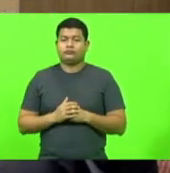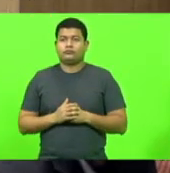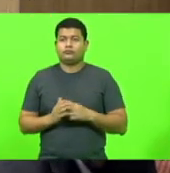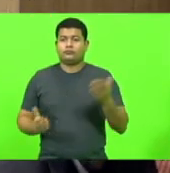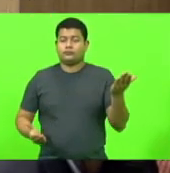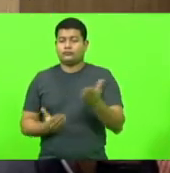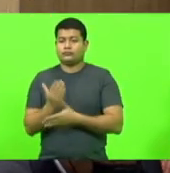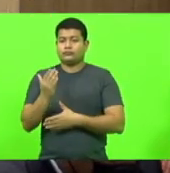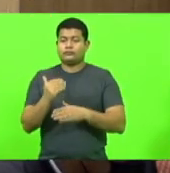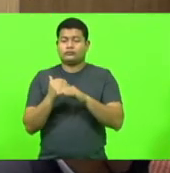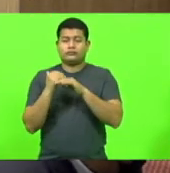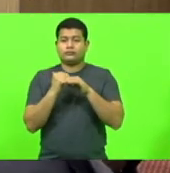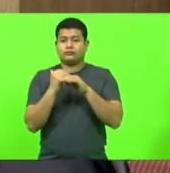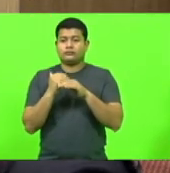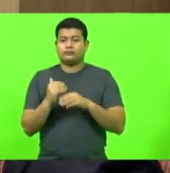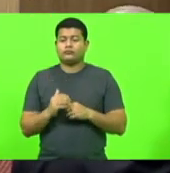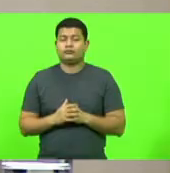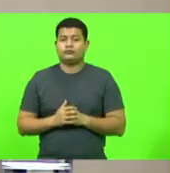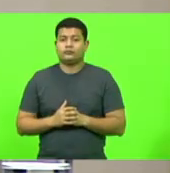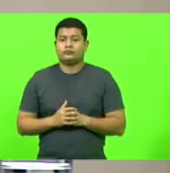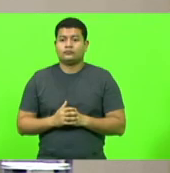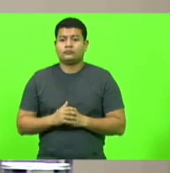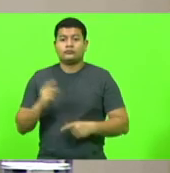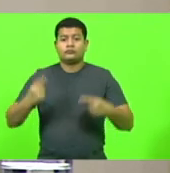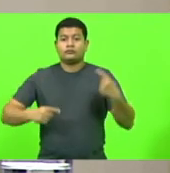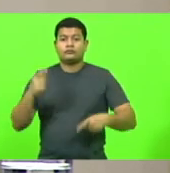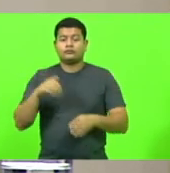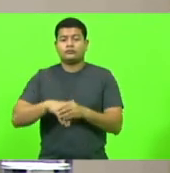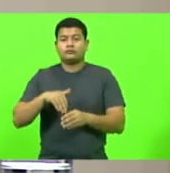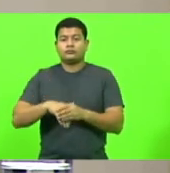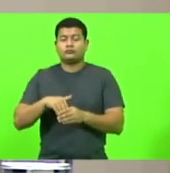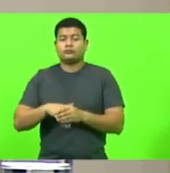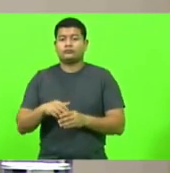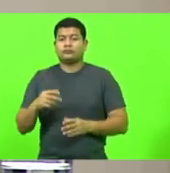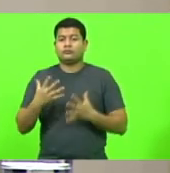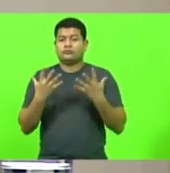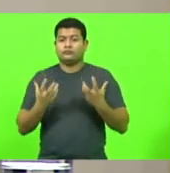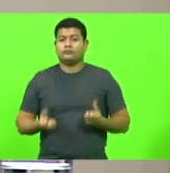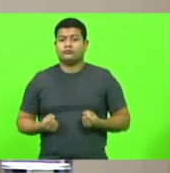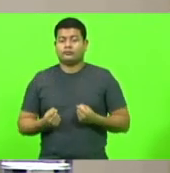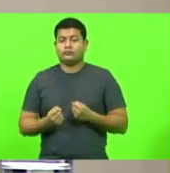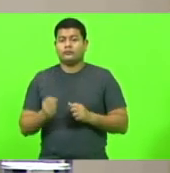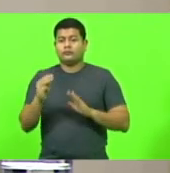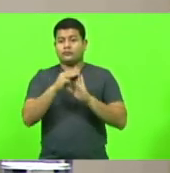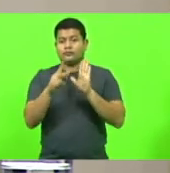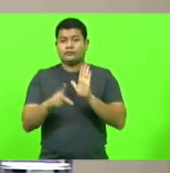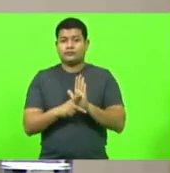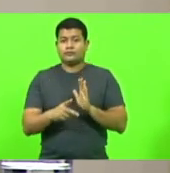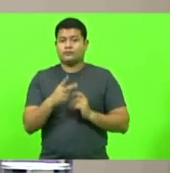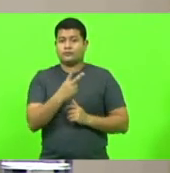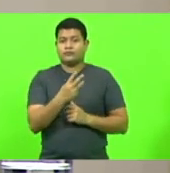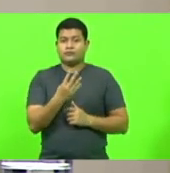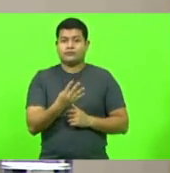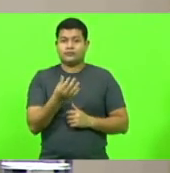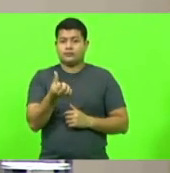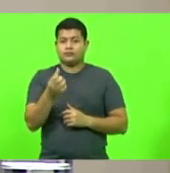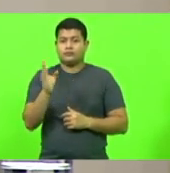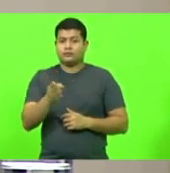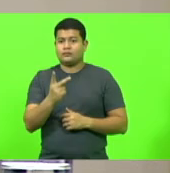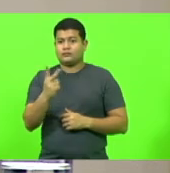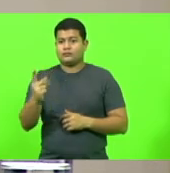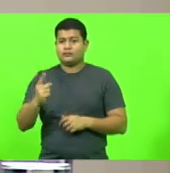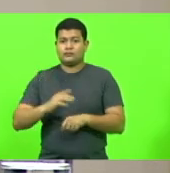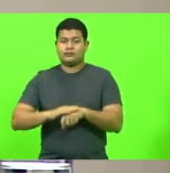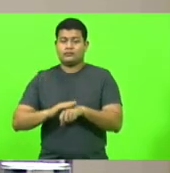aprovado por unanimidade. Discussão e votação em turno único da admissibilidade da medida provisória 246/2021, autor